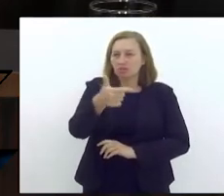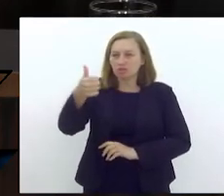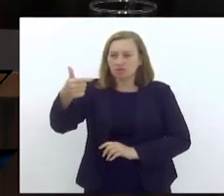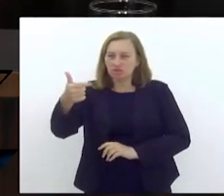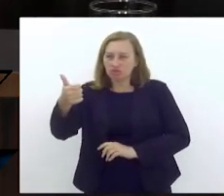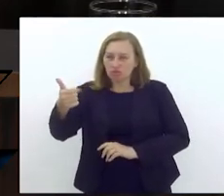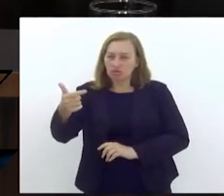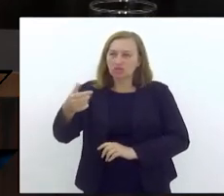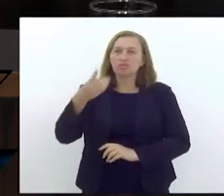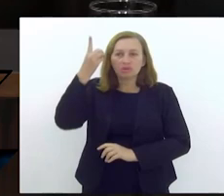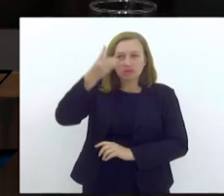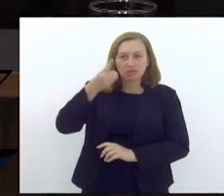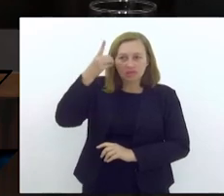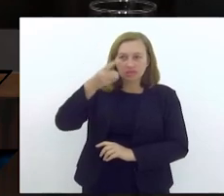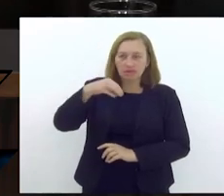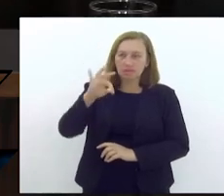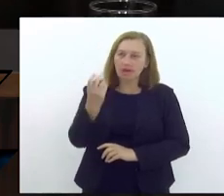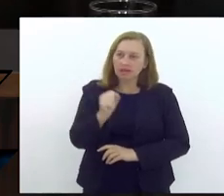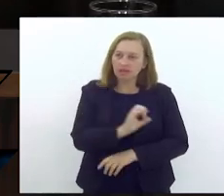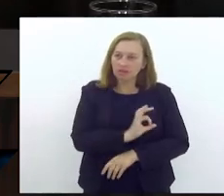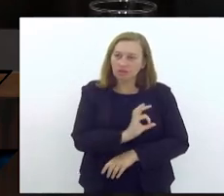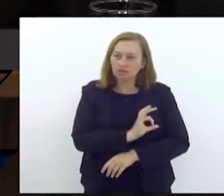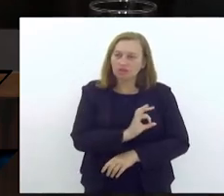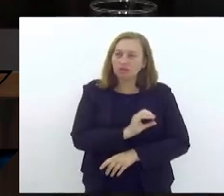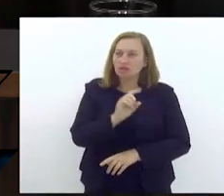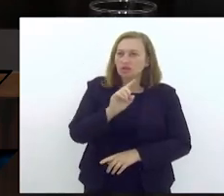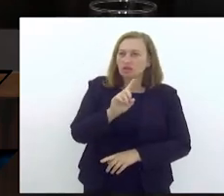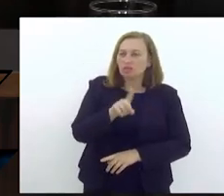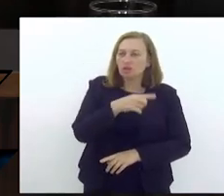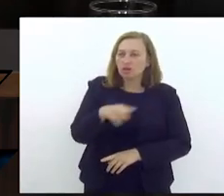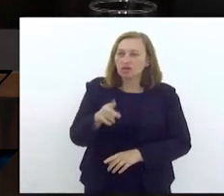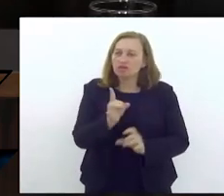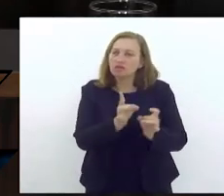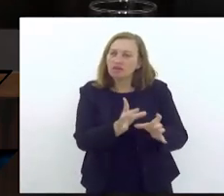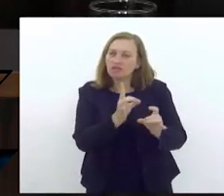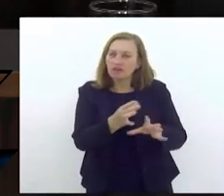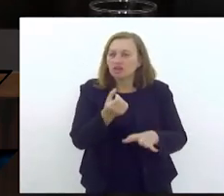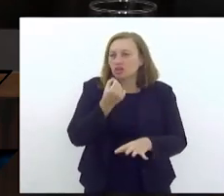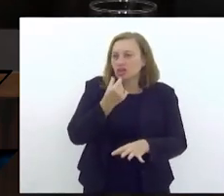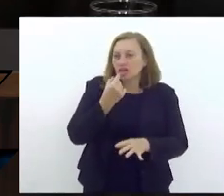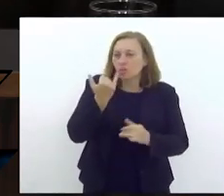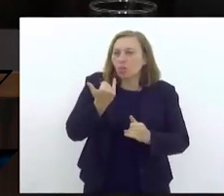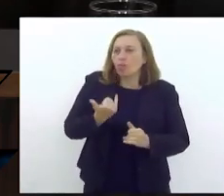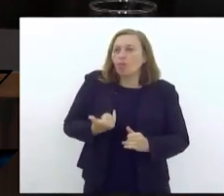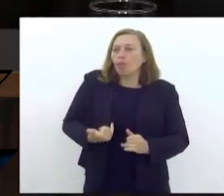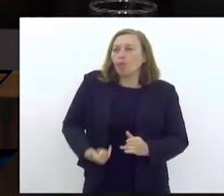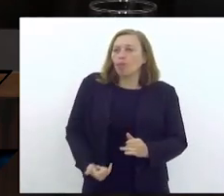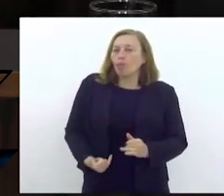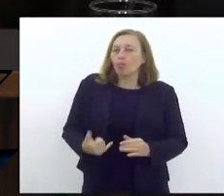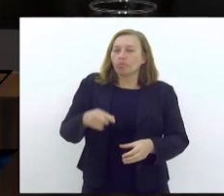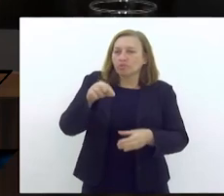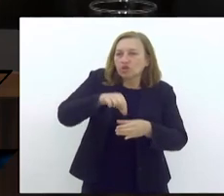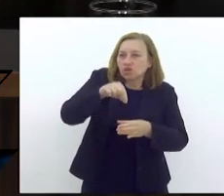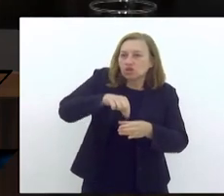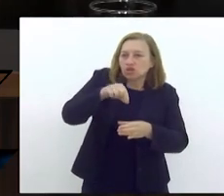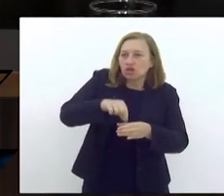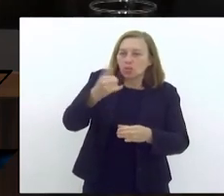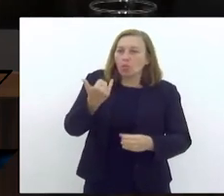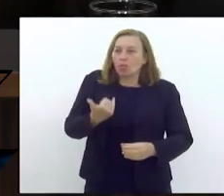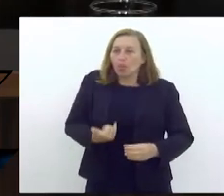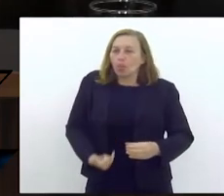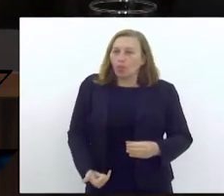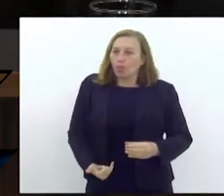2022 de autoria deputada Marta Rocha que proíbe a venda de remédios para emagrecer chás emagrecedores